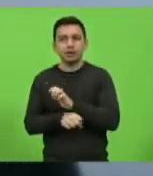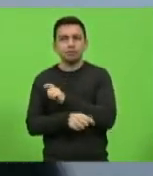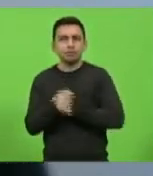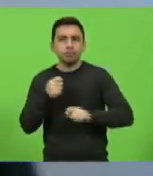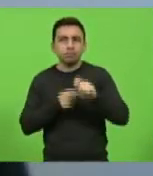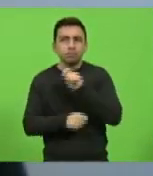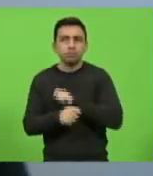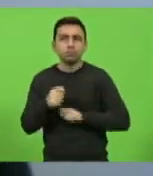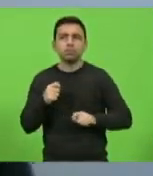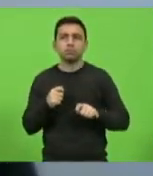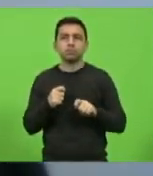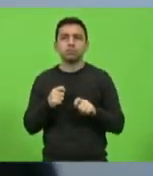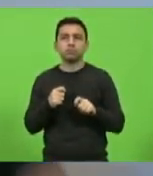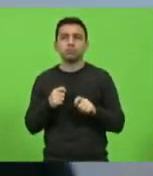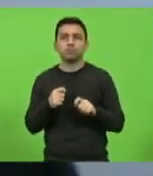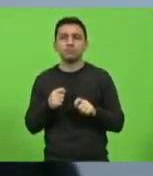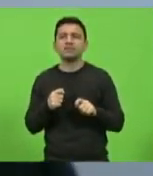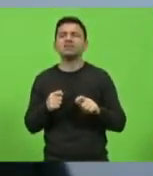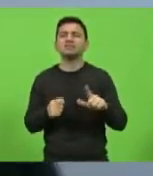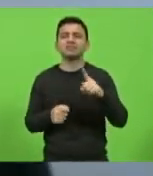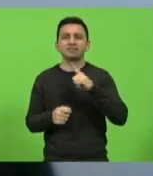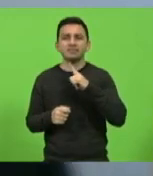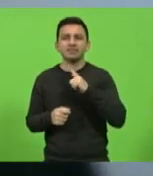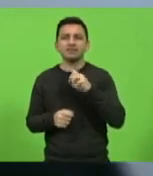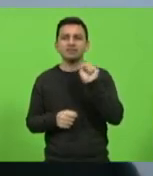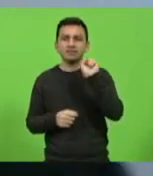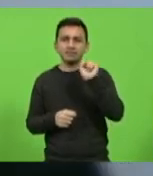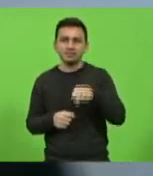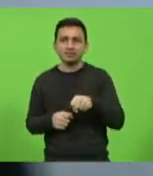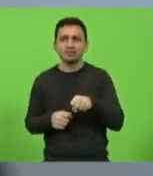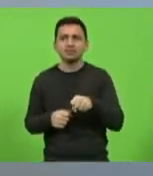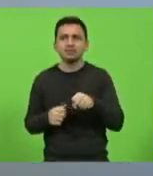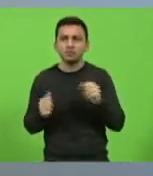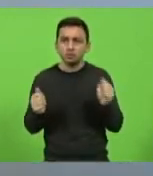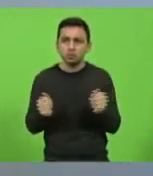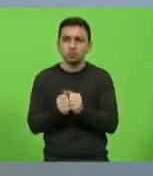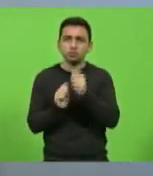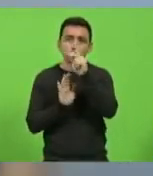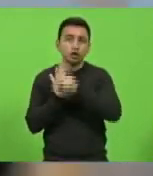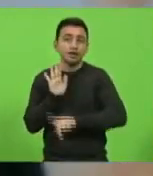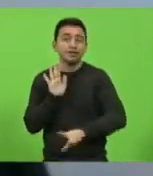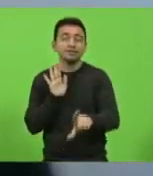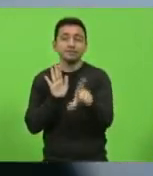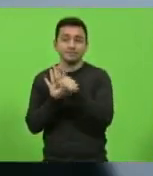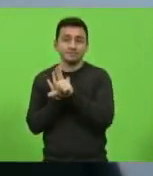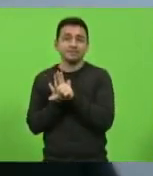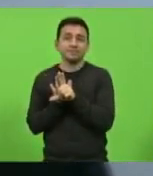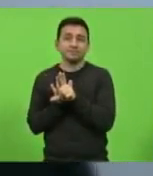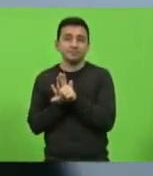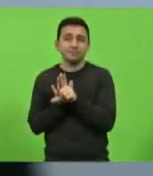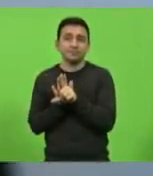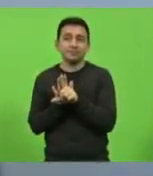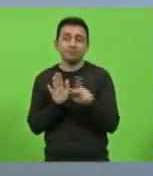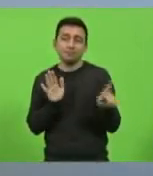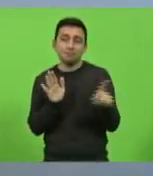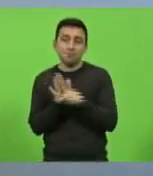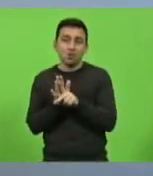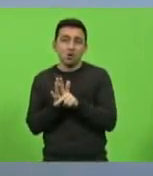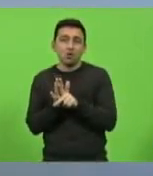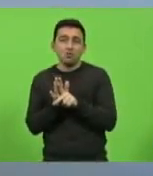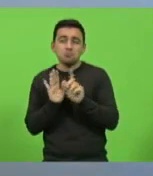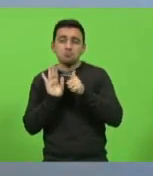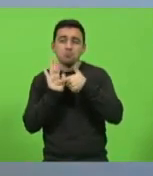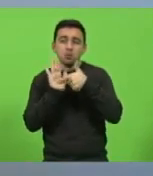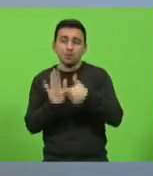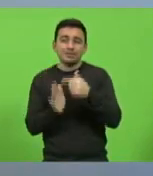por seu turno, teve seu envolvimento na elaboração do projeto de lei que foi submetido pelo denunciado no dia 31